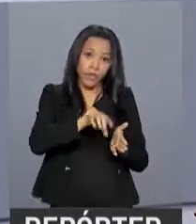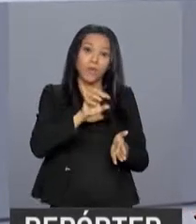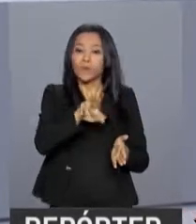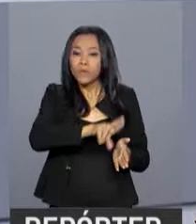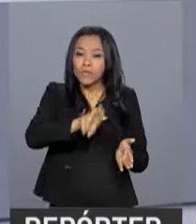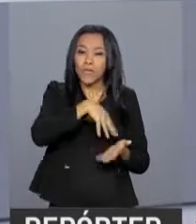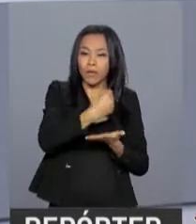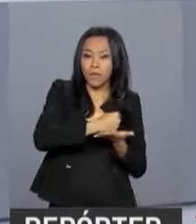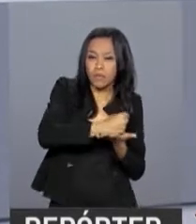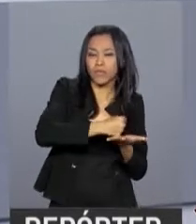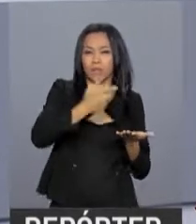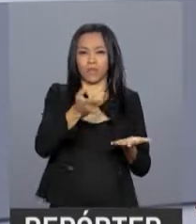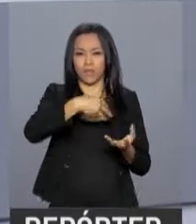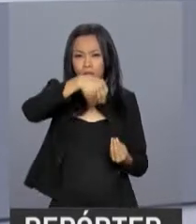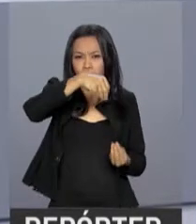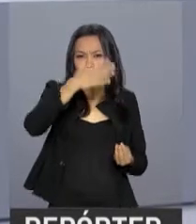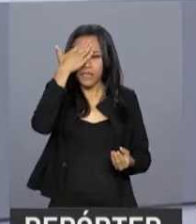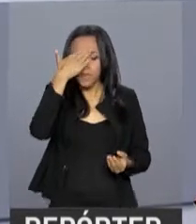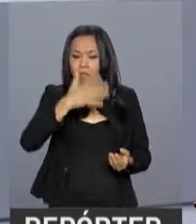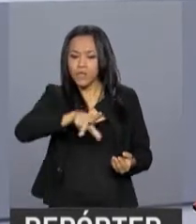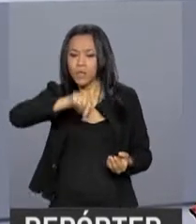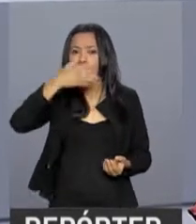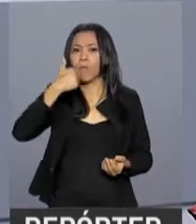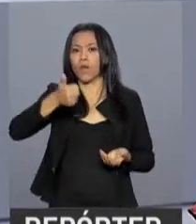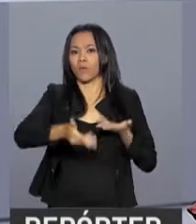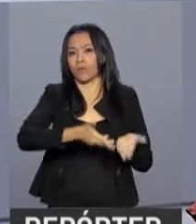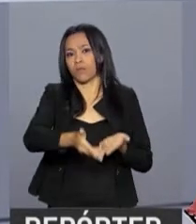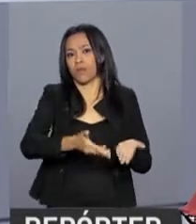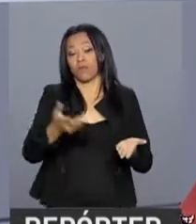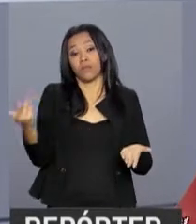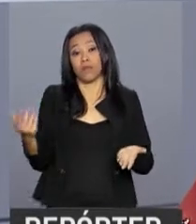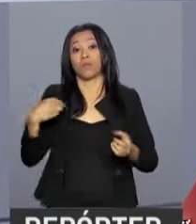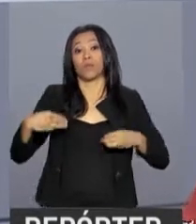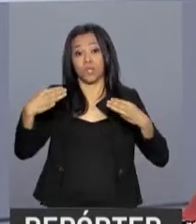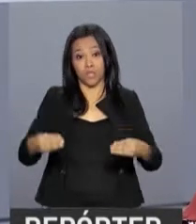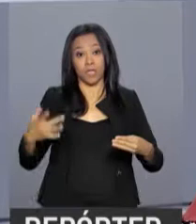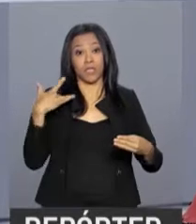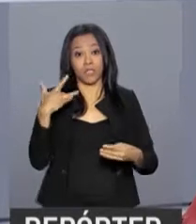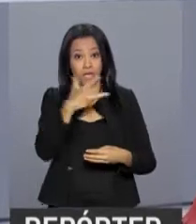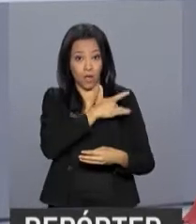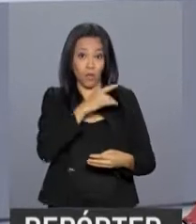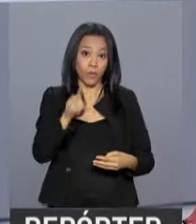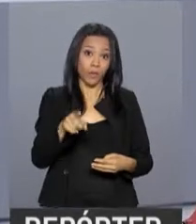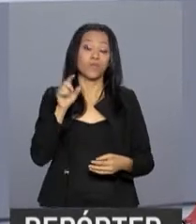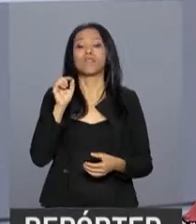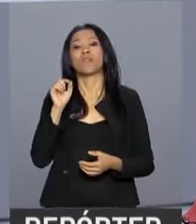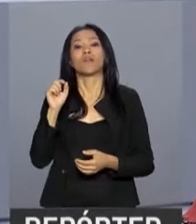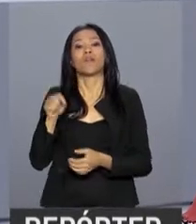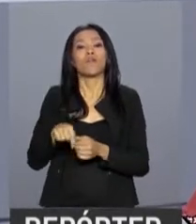exemplo identificar um tumor e definir o melhor tratamento eo ministério da saúde fechou uma parceria para construir um reator nuclear